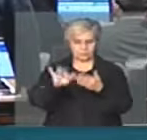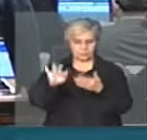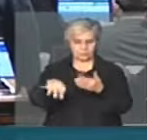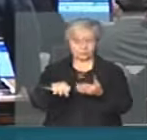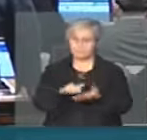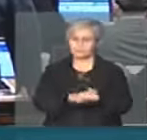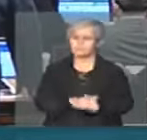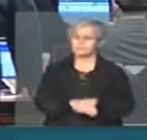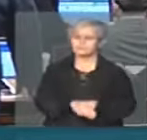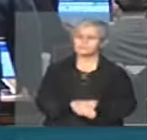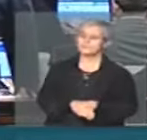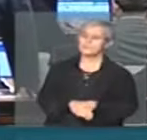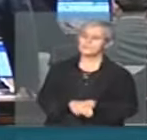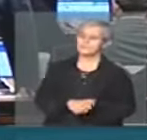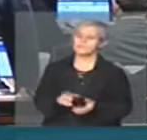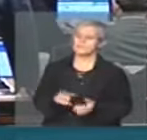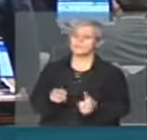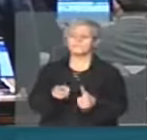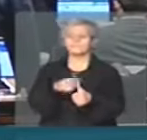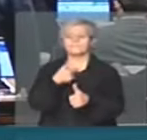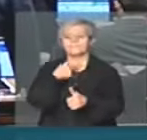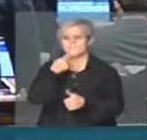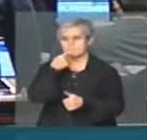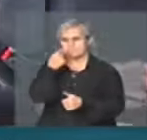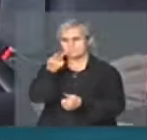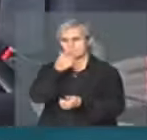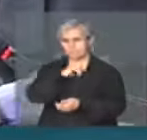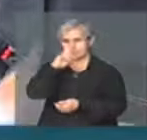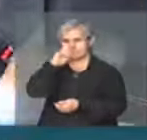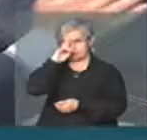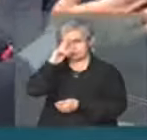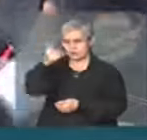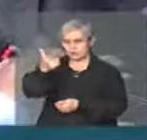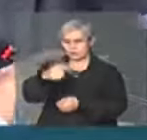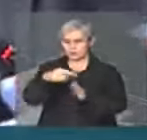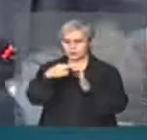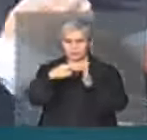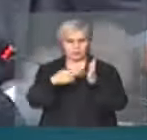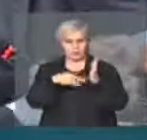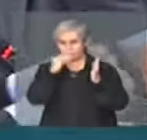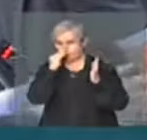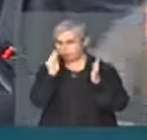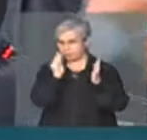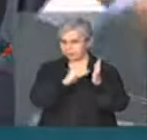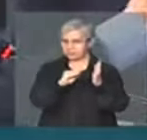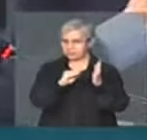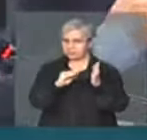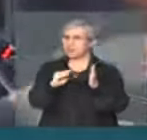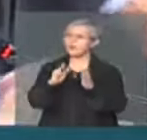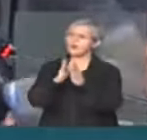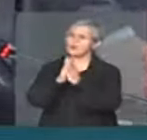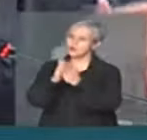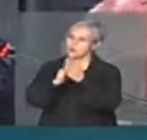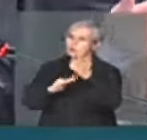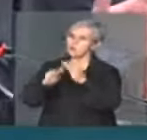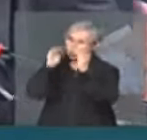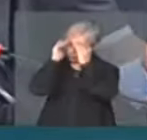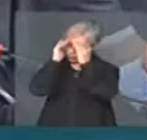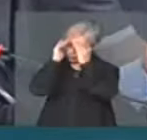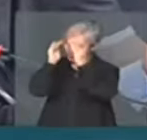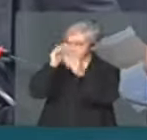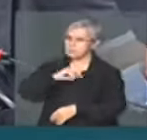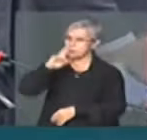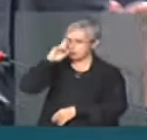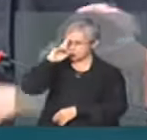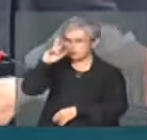Muito... Primeiro dizer a Vossa Excelência que mais uma vez o regimento foi rompido. Quero dizer a Vossa Excelência com todo respeito, e tenho certeza que Vossa